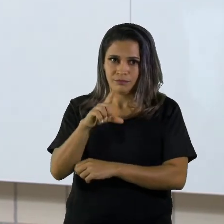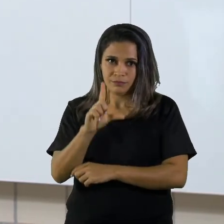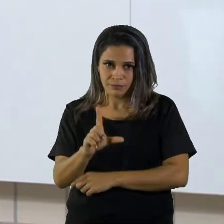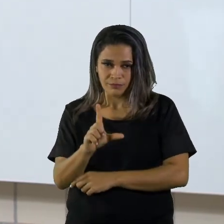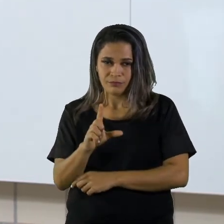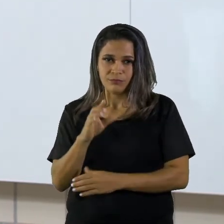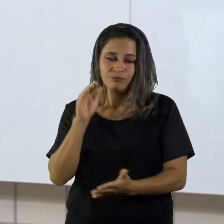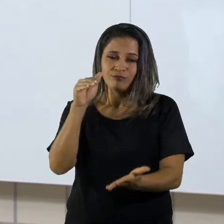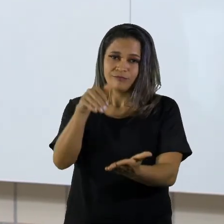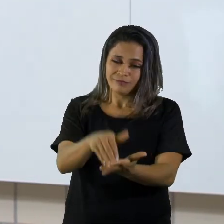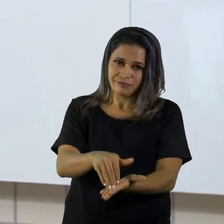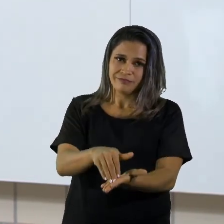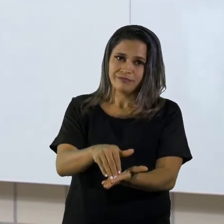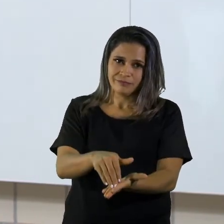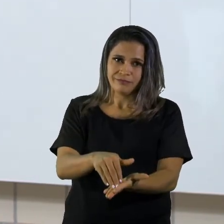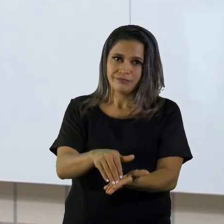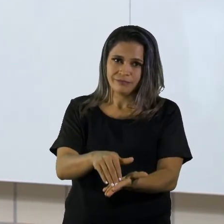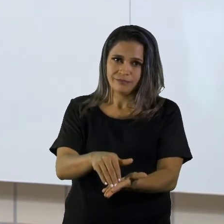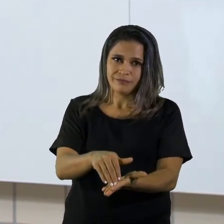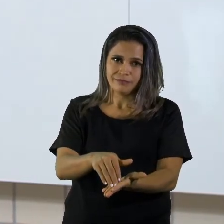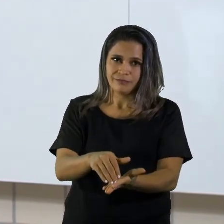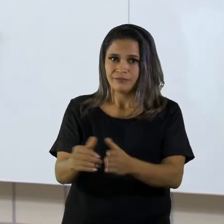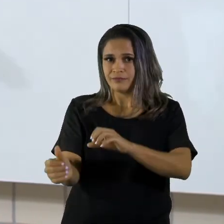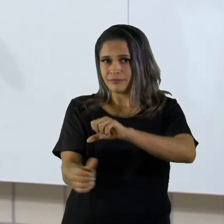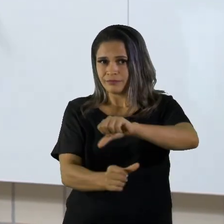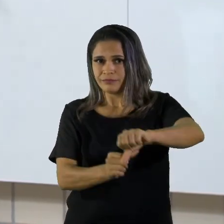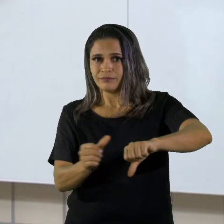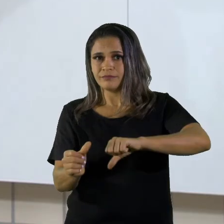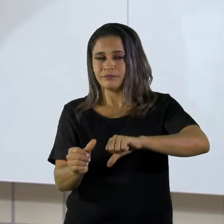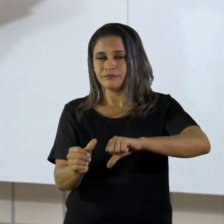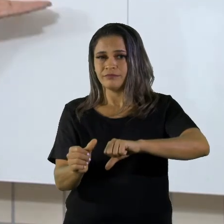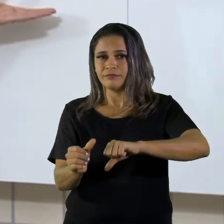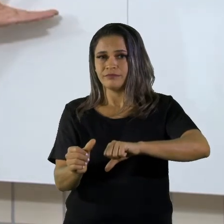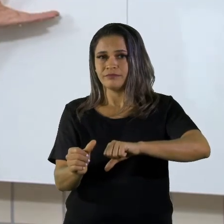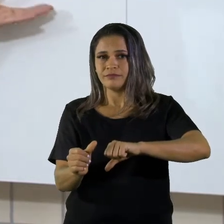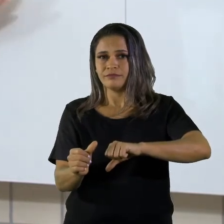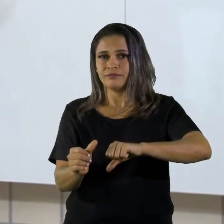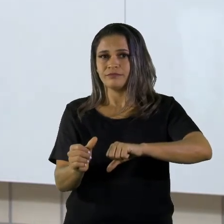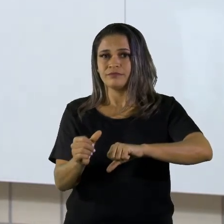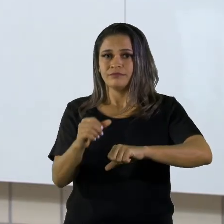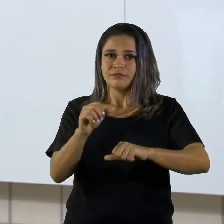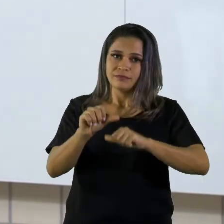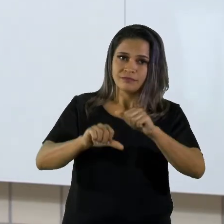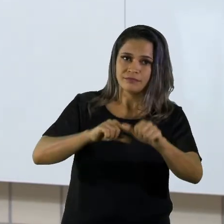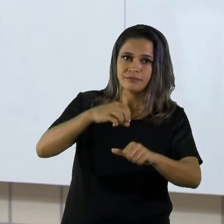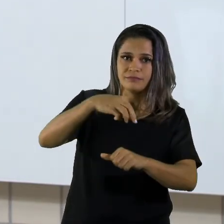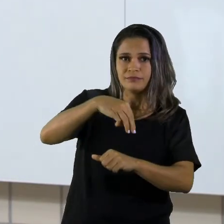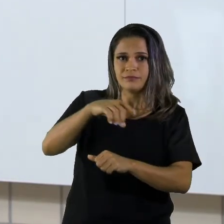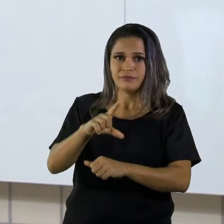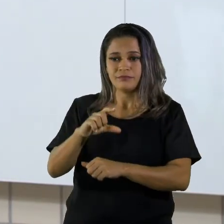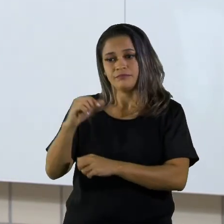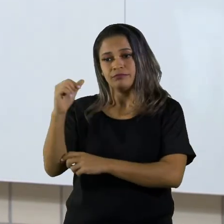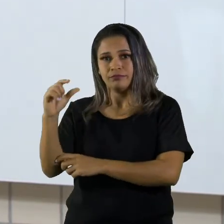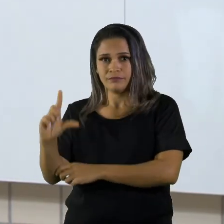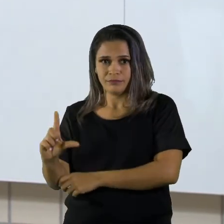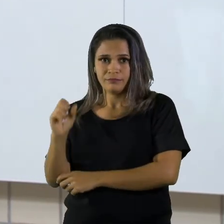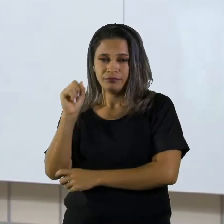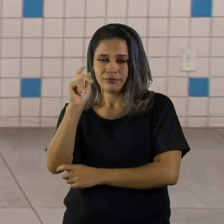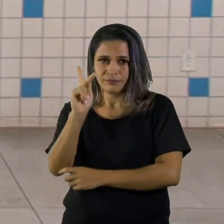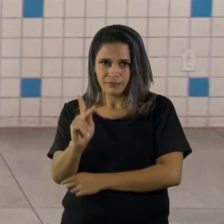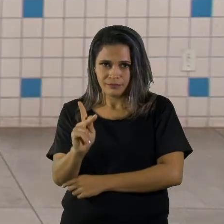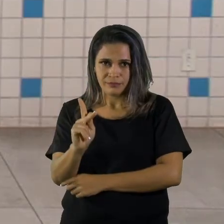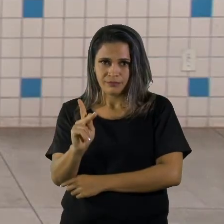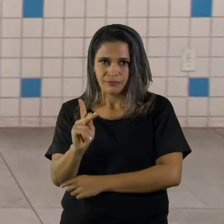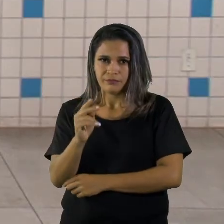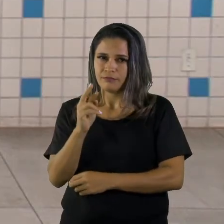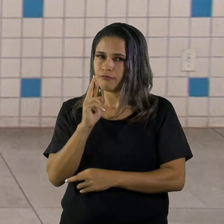no final nós fizemos a conversão, transformamos esse mililitro em litro. Ok, pessoal?